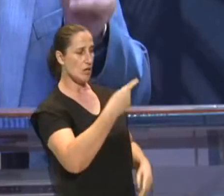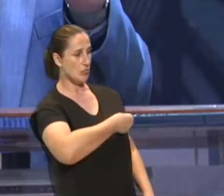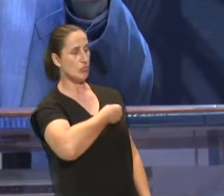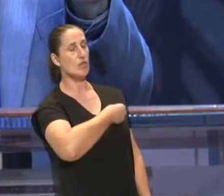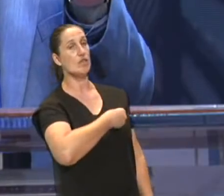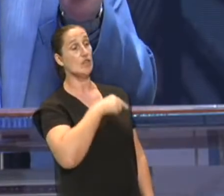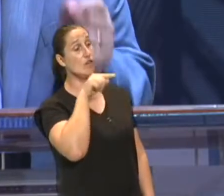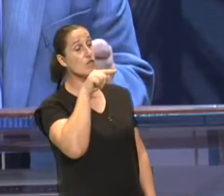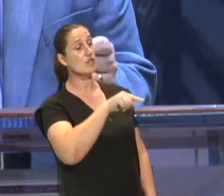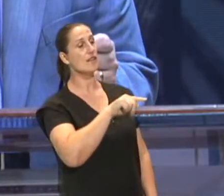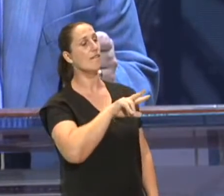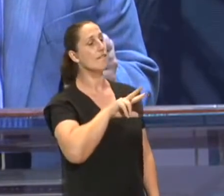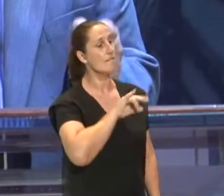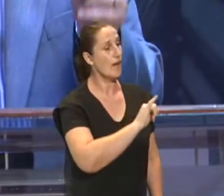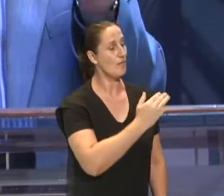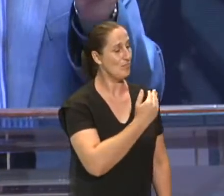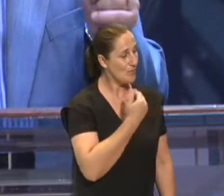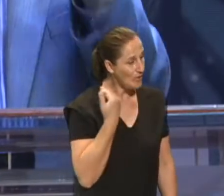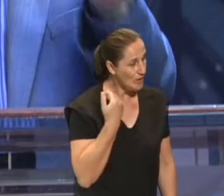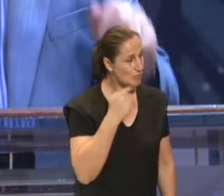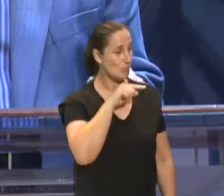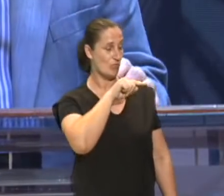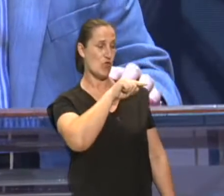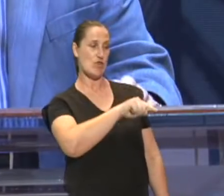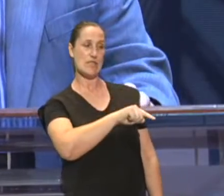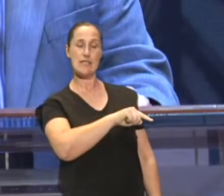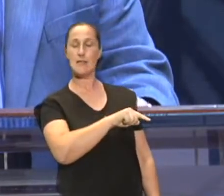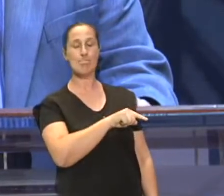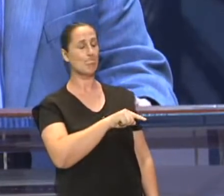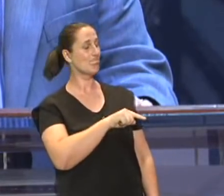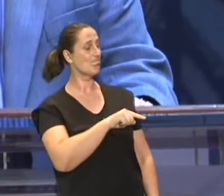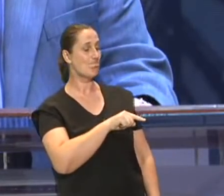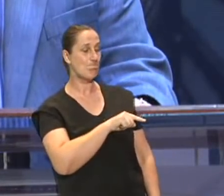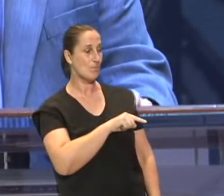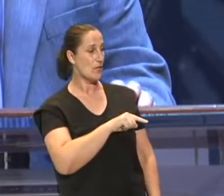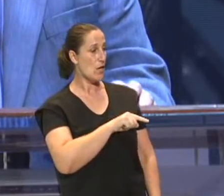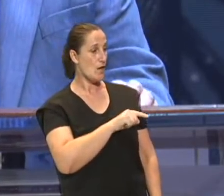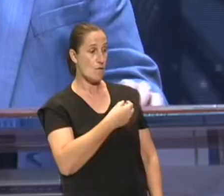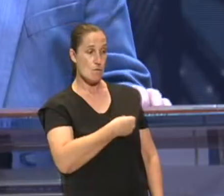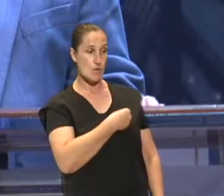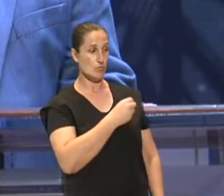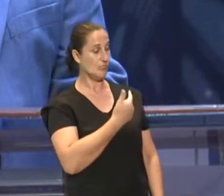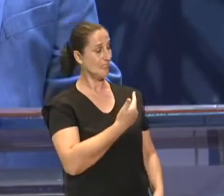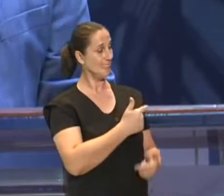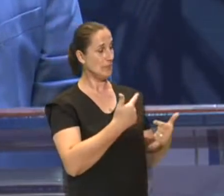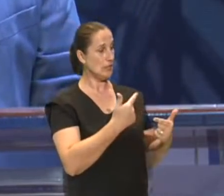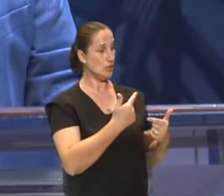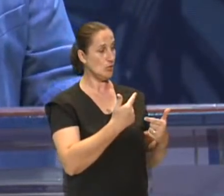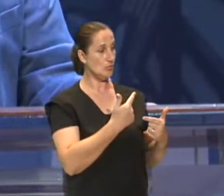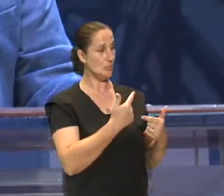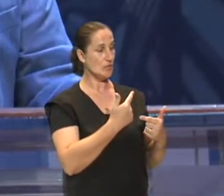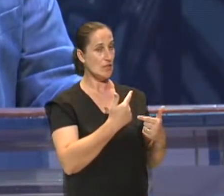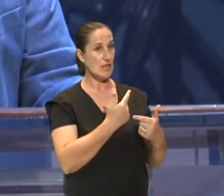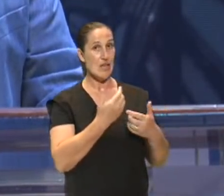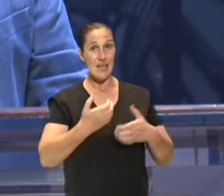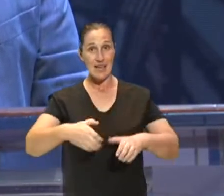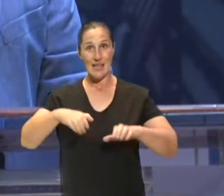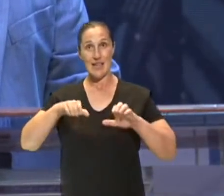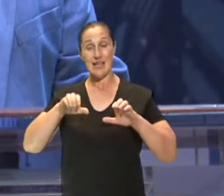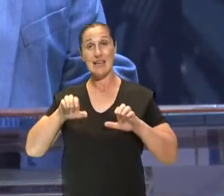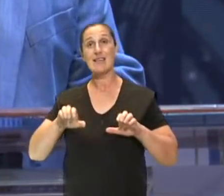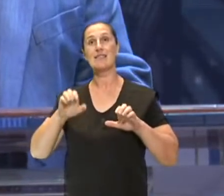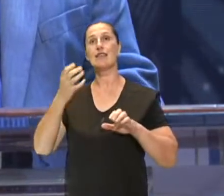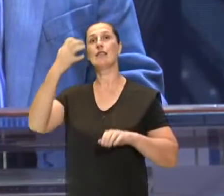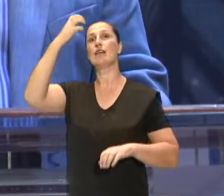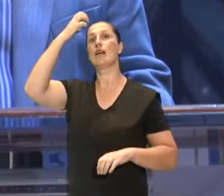porque você vai morrer, você não se recuperará. E Ezequias virou o rosto para a parede e orou ao